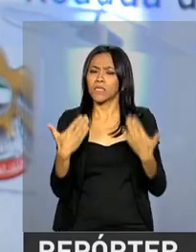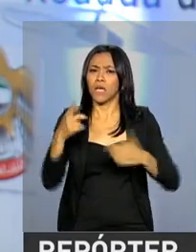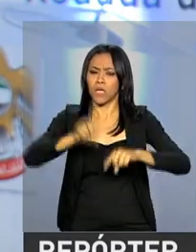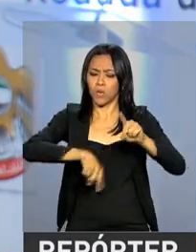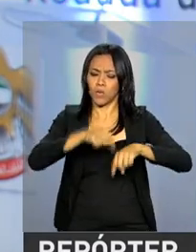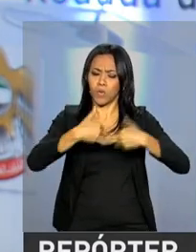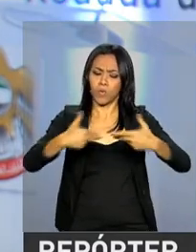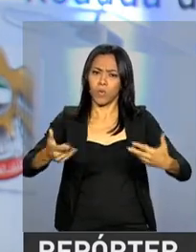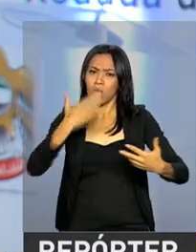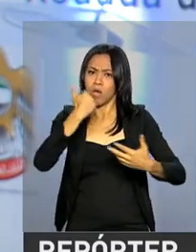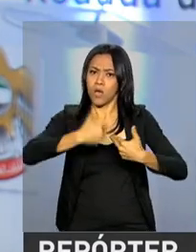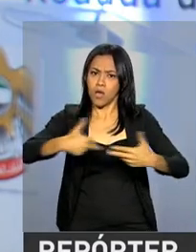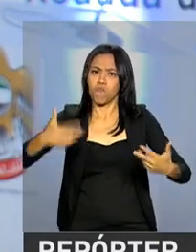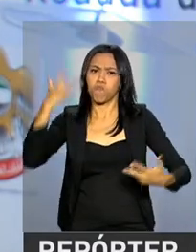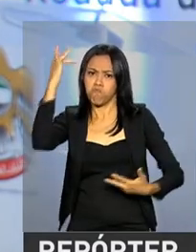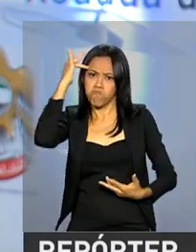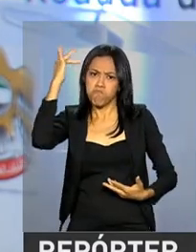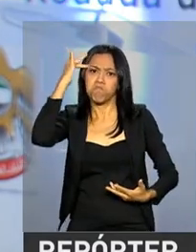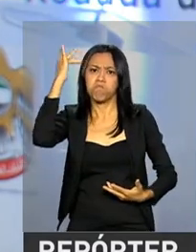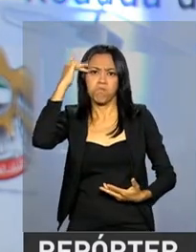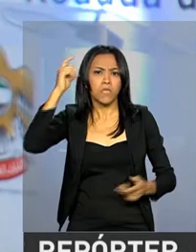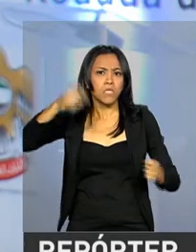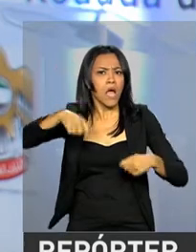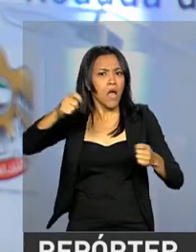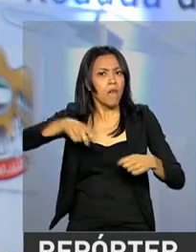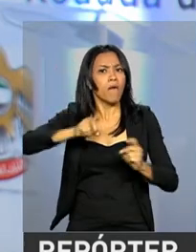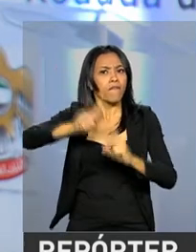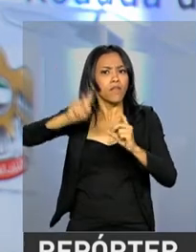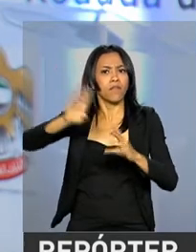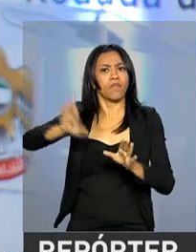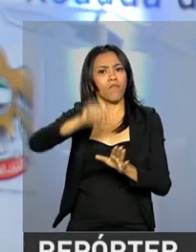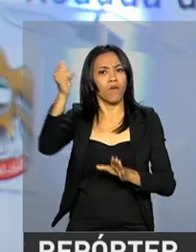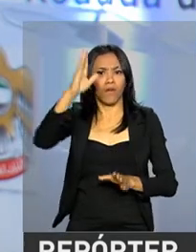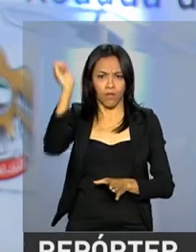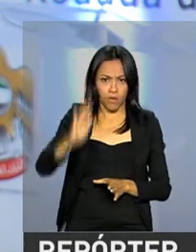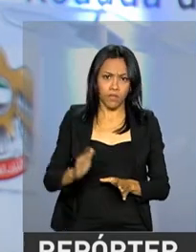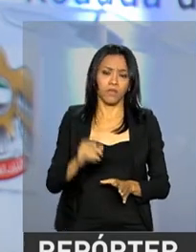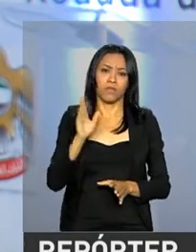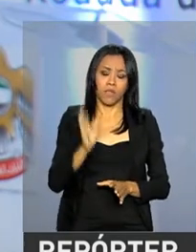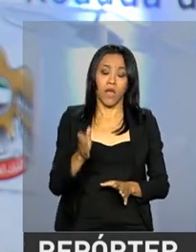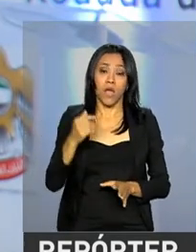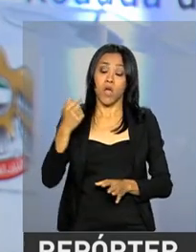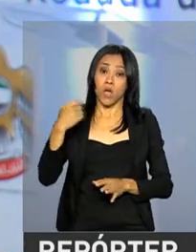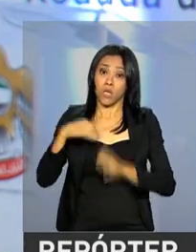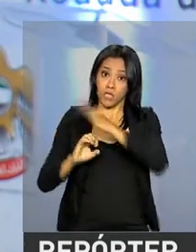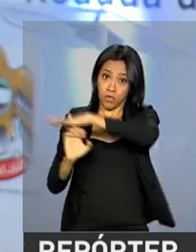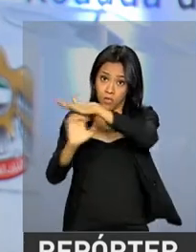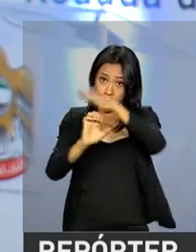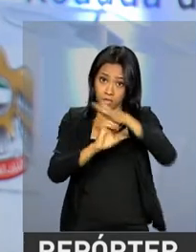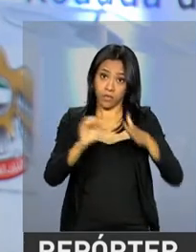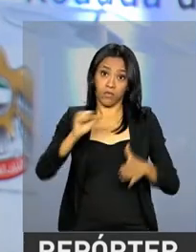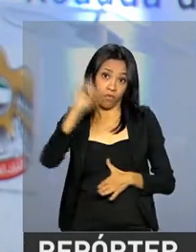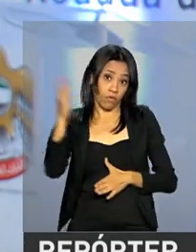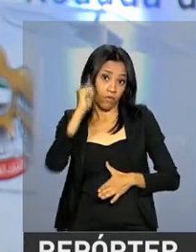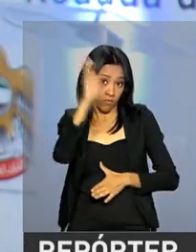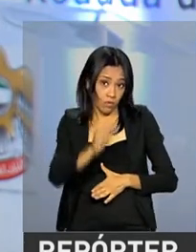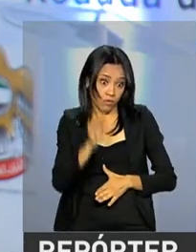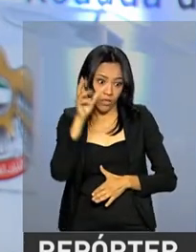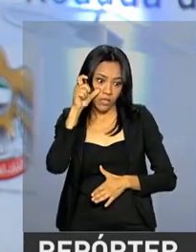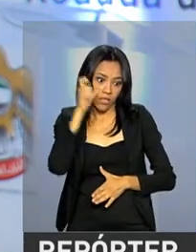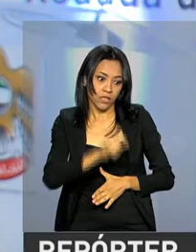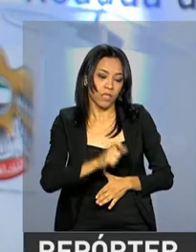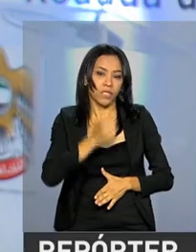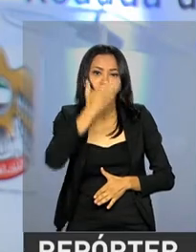produtos alimentícios com qualidade para competir no mercado internacional. Os investidores árabes têm interesse especial pelas